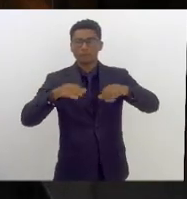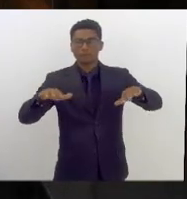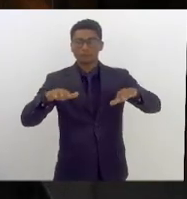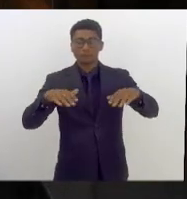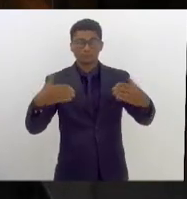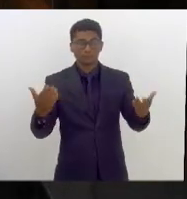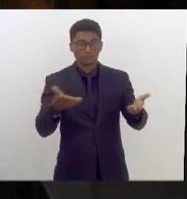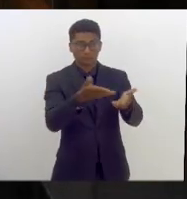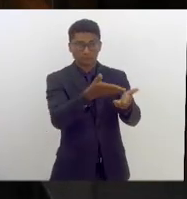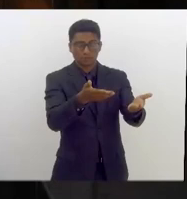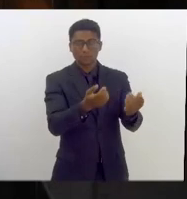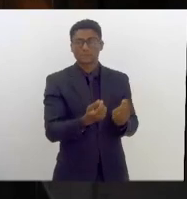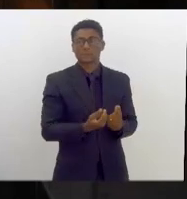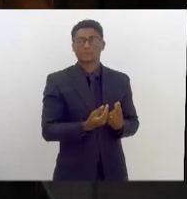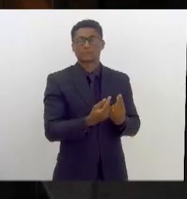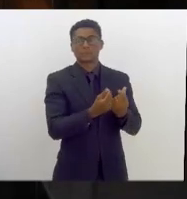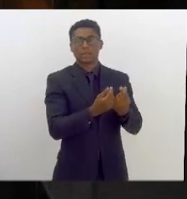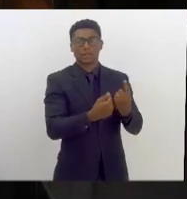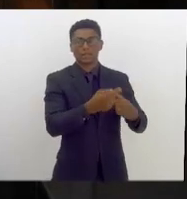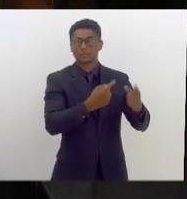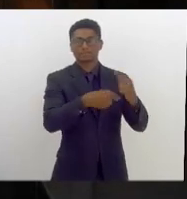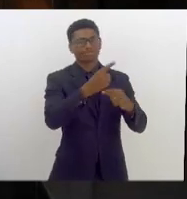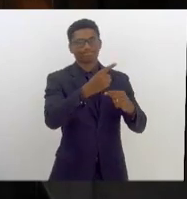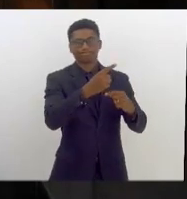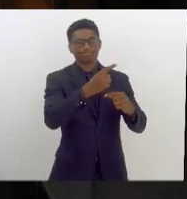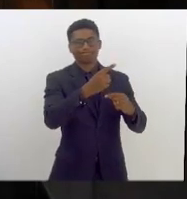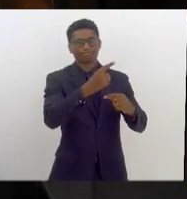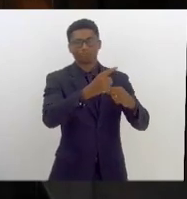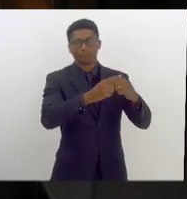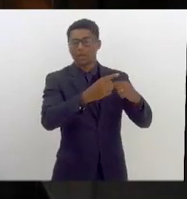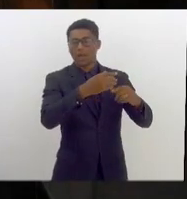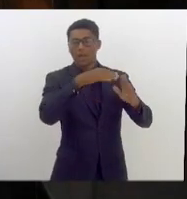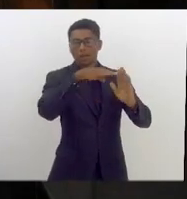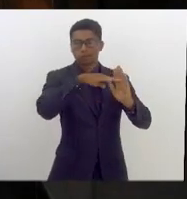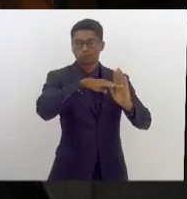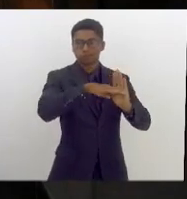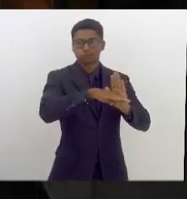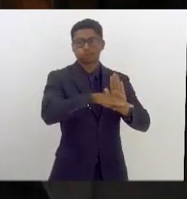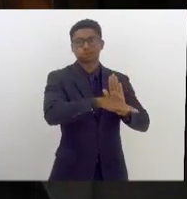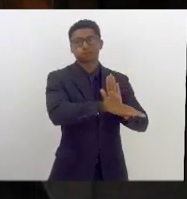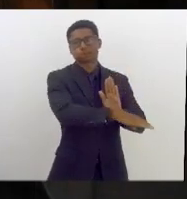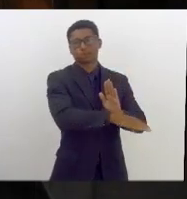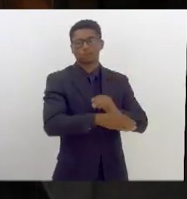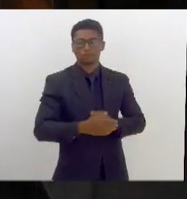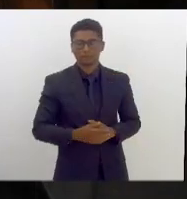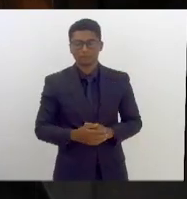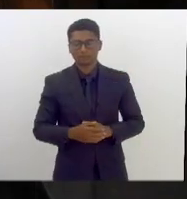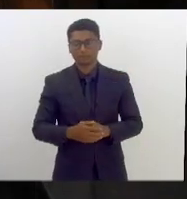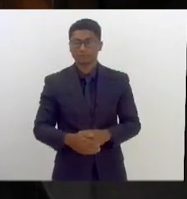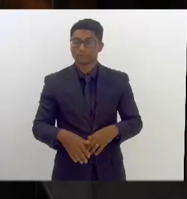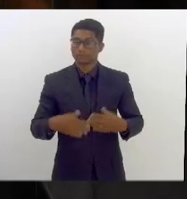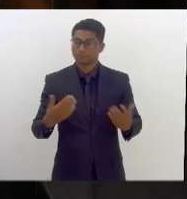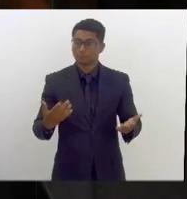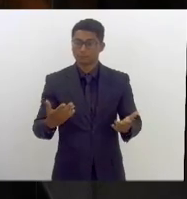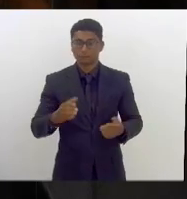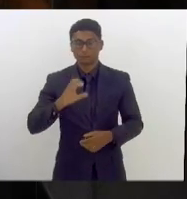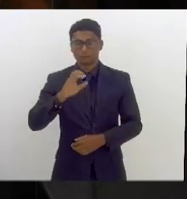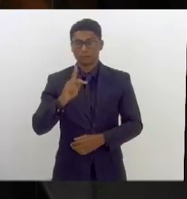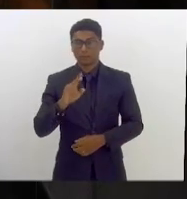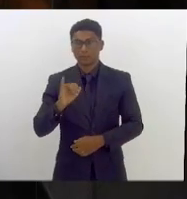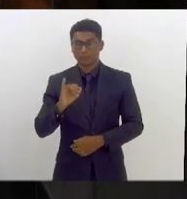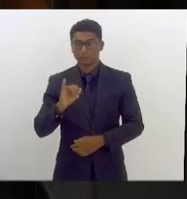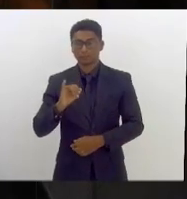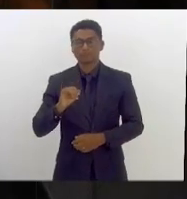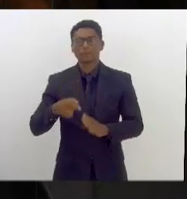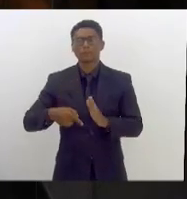arrecadação também caiu muito fortemente. E a primeira questão que se cogitou na CPI é